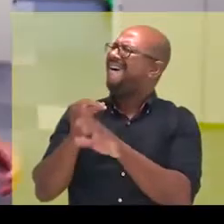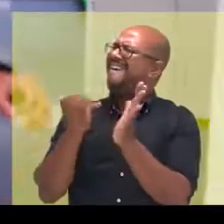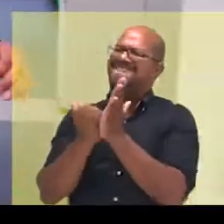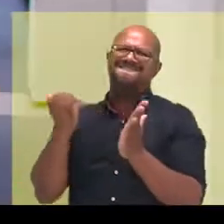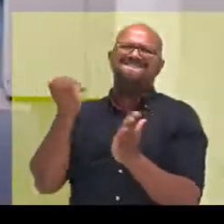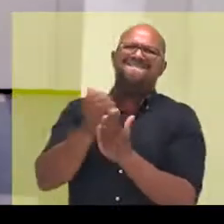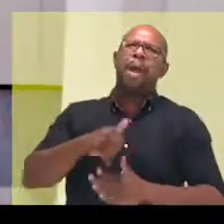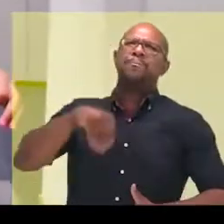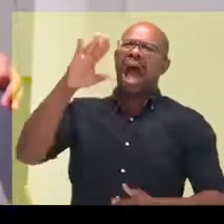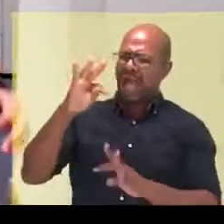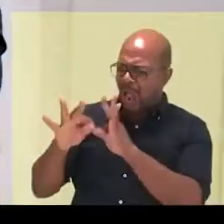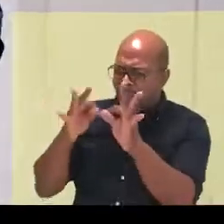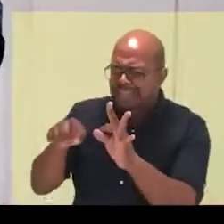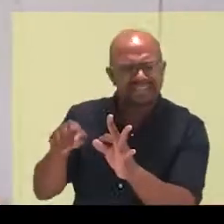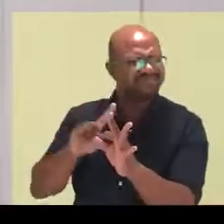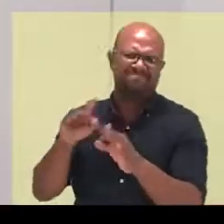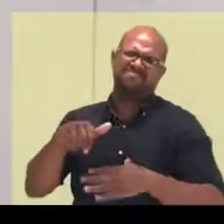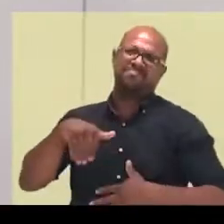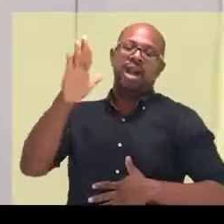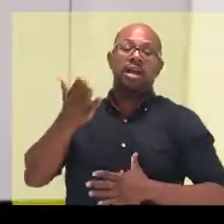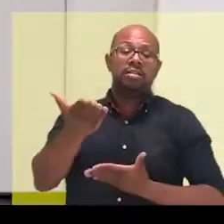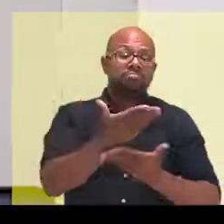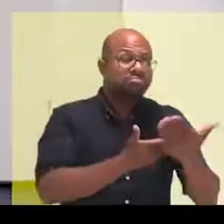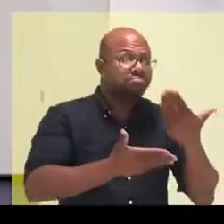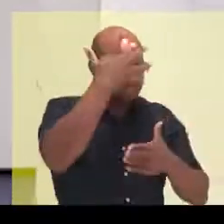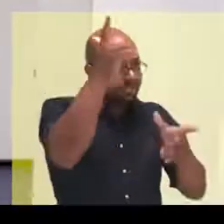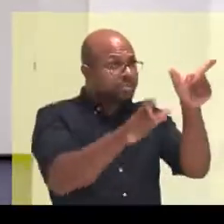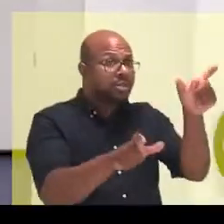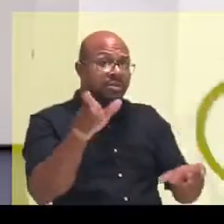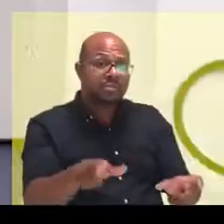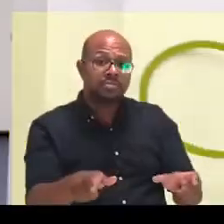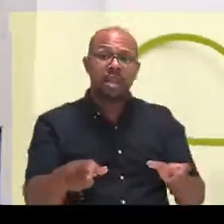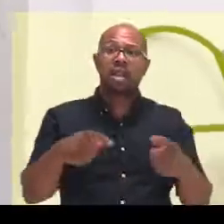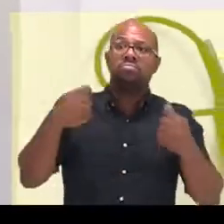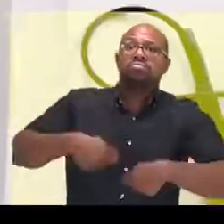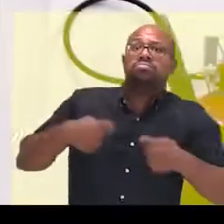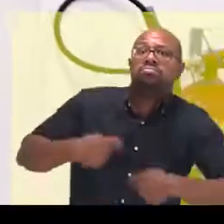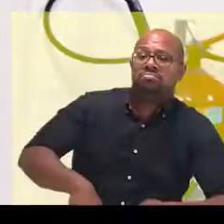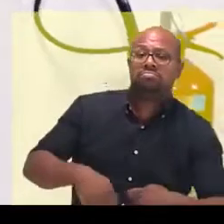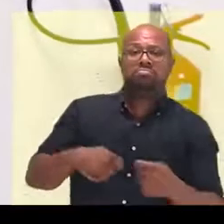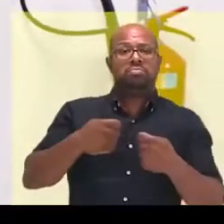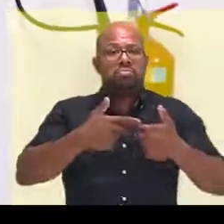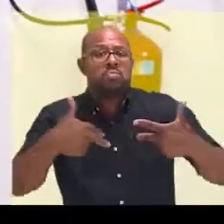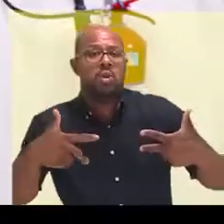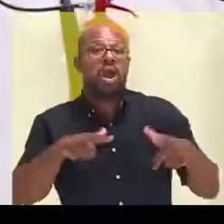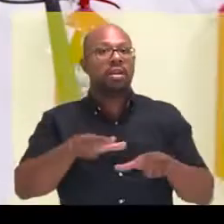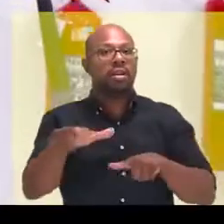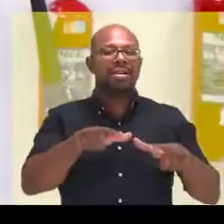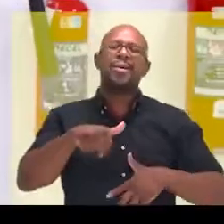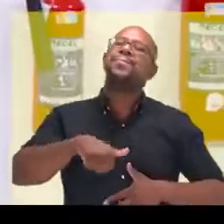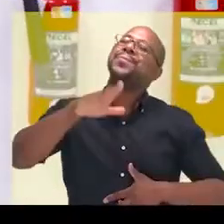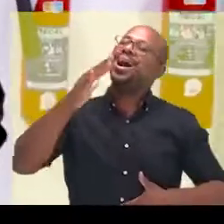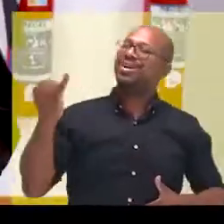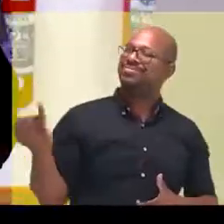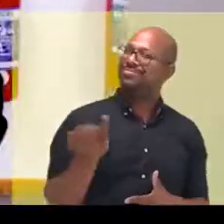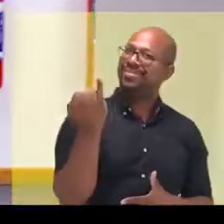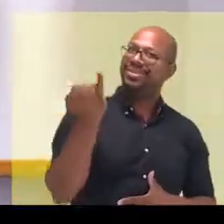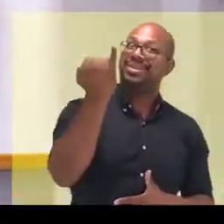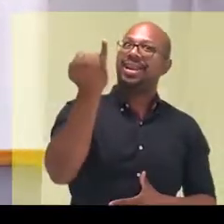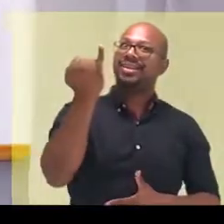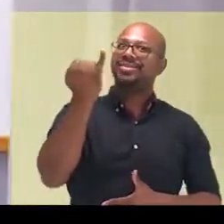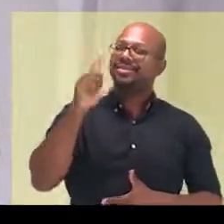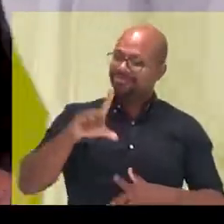da tecnologia. Ela também está na relação com as pessoas, nas demandas, nos trabalhos e, o mais importante de